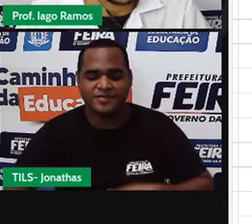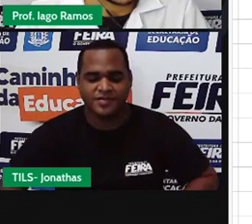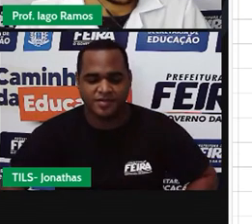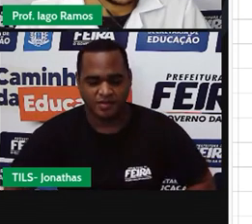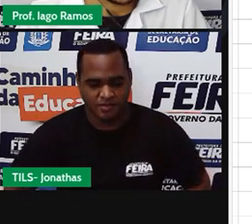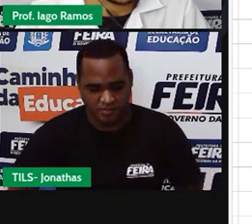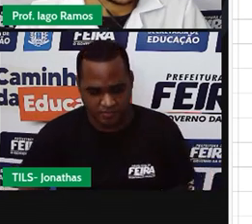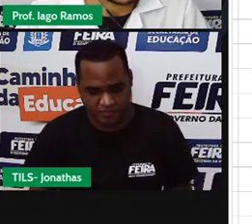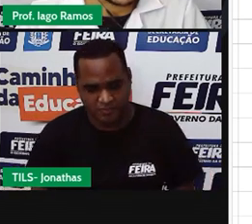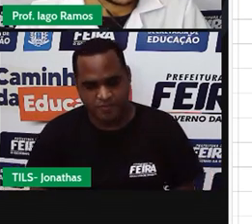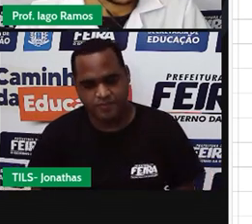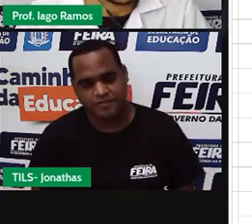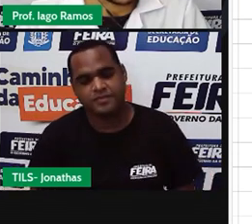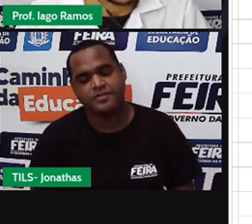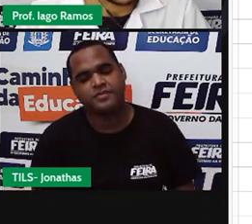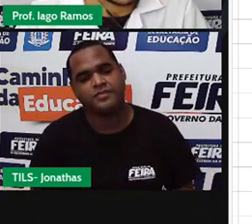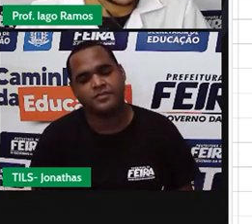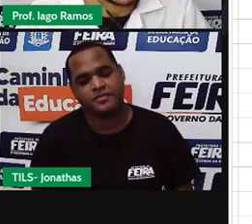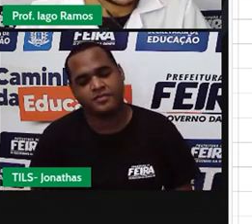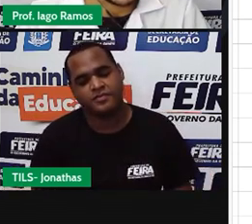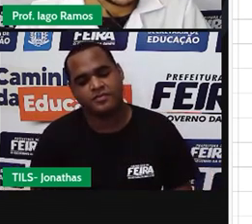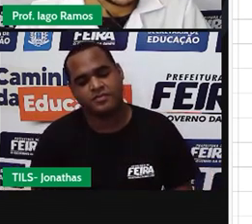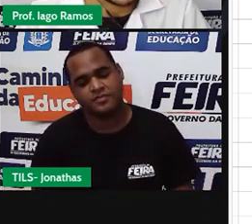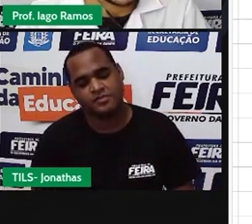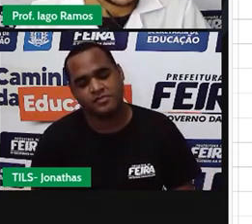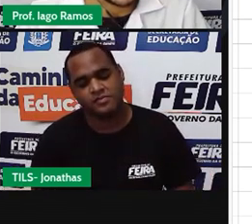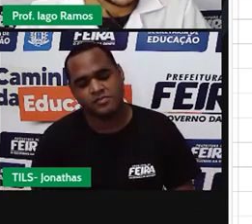oi pra ficar bem organizado ó